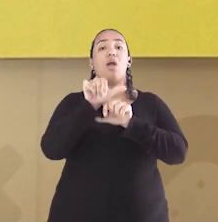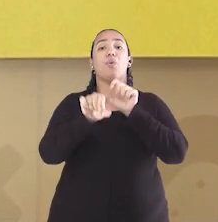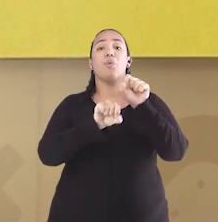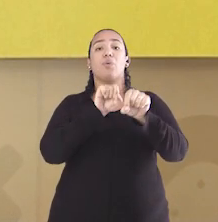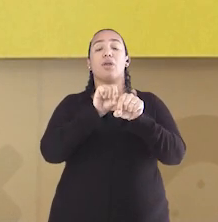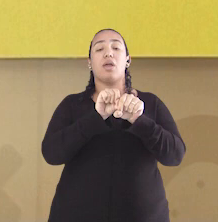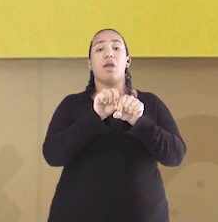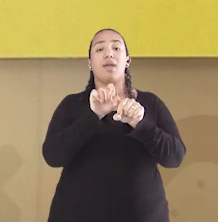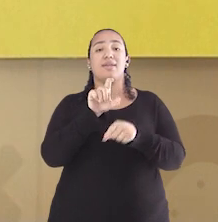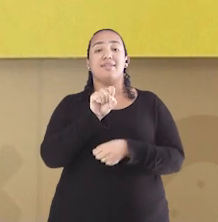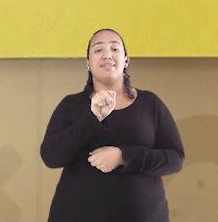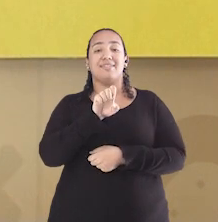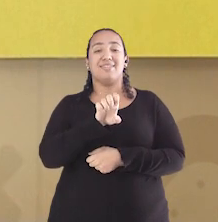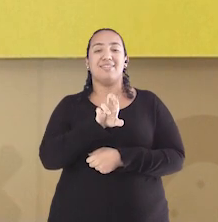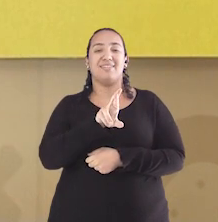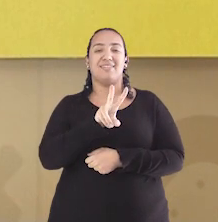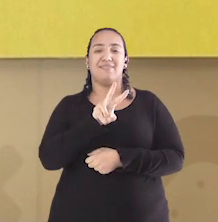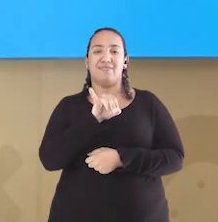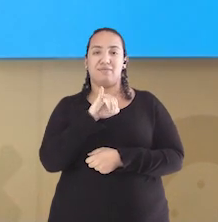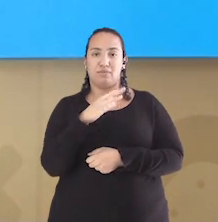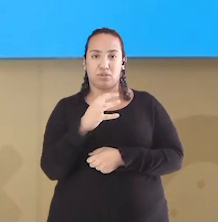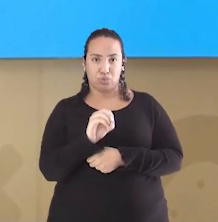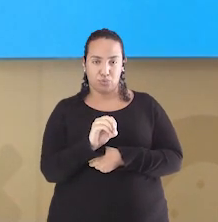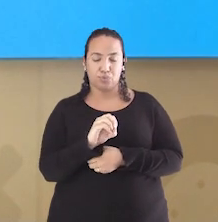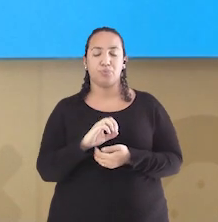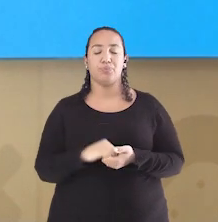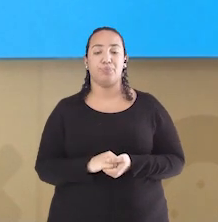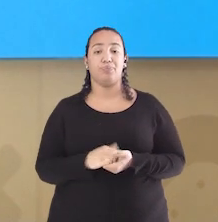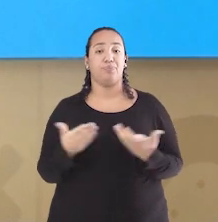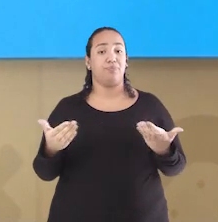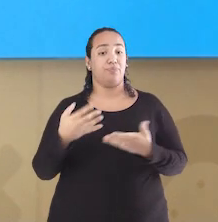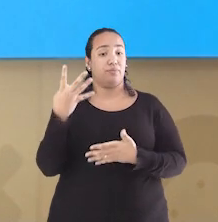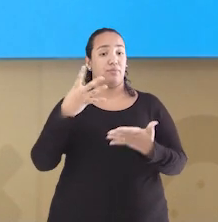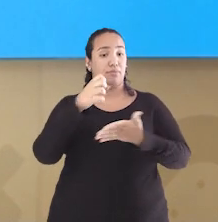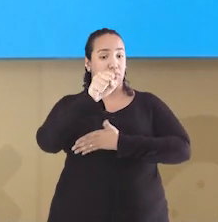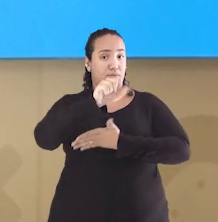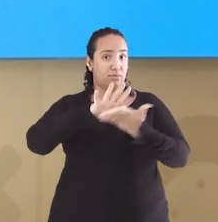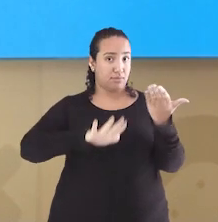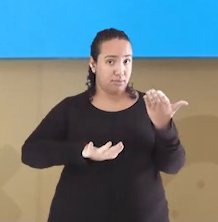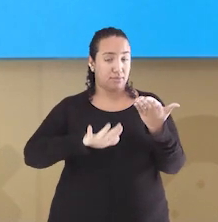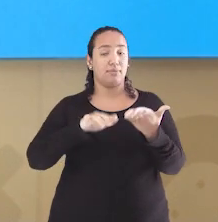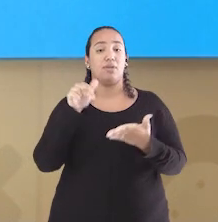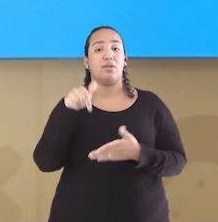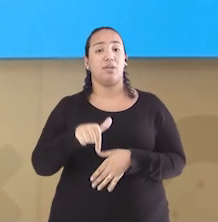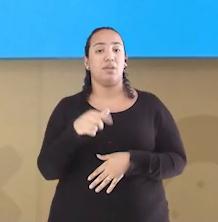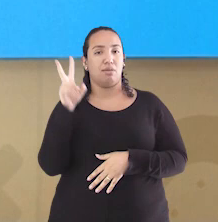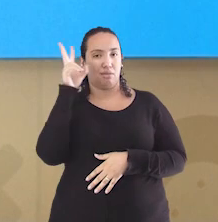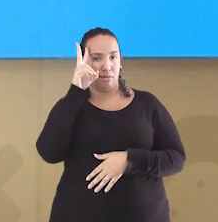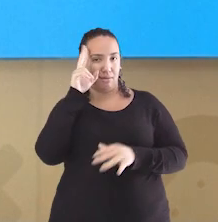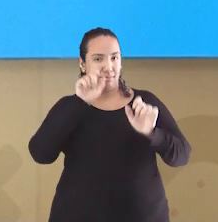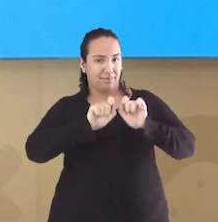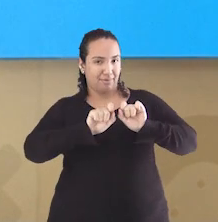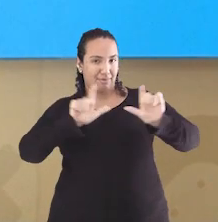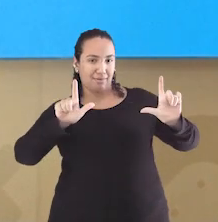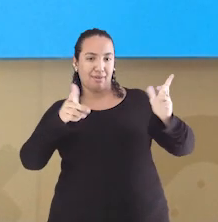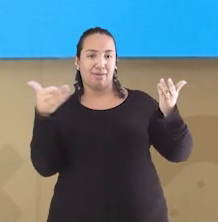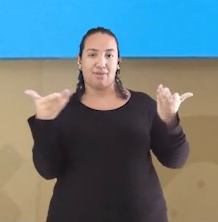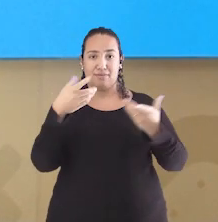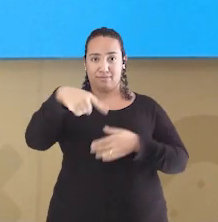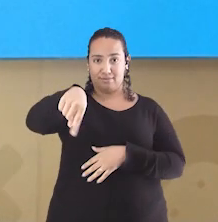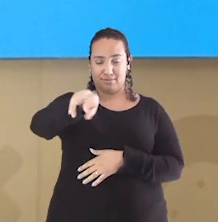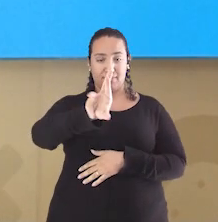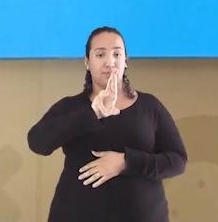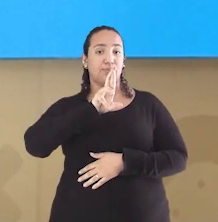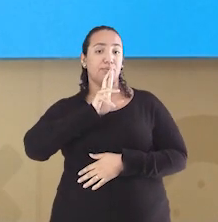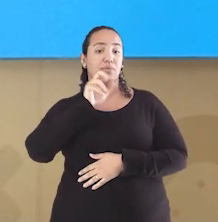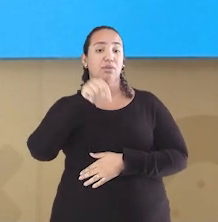serviço. Agora, questão número 4. Ainda sobre esse anúncio aqui da vacinação contra o sarampo, vamos responder.